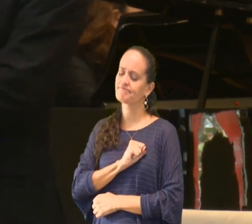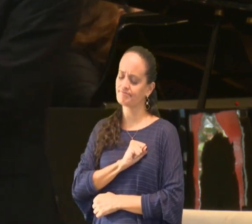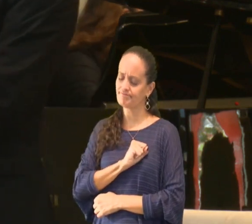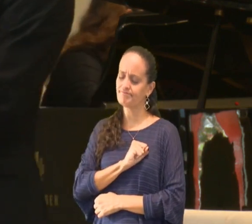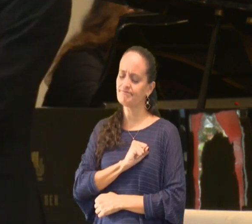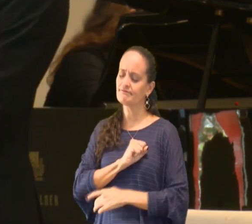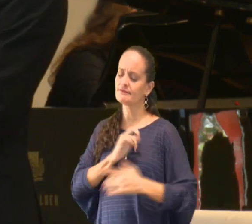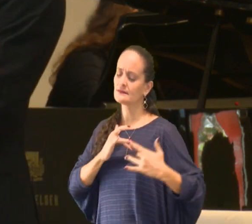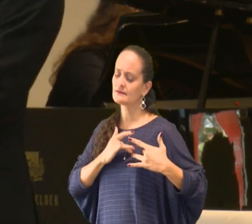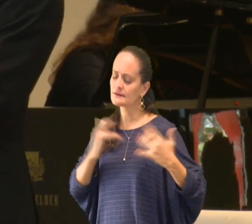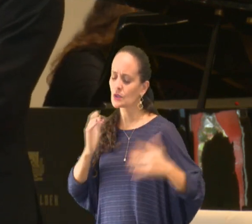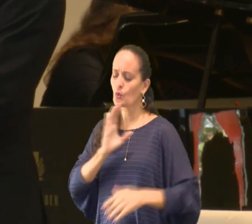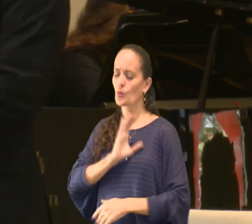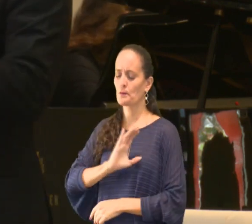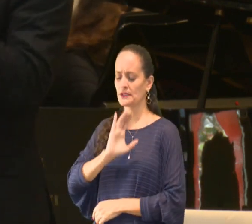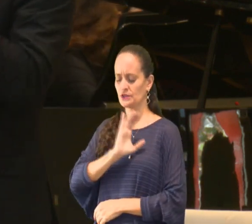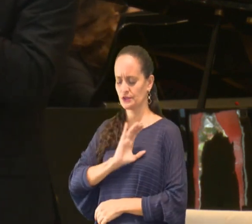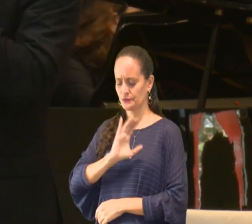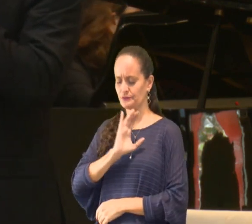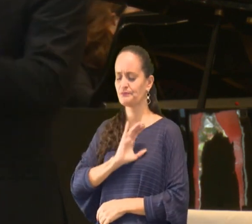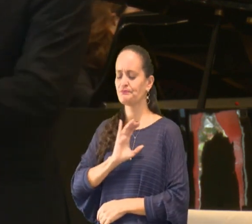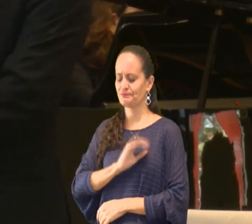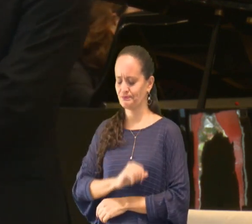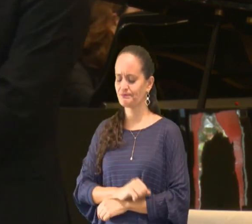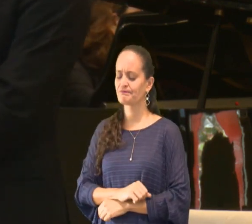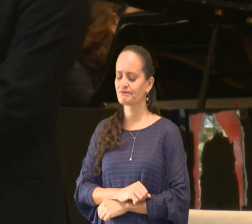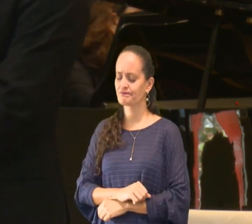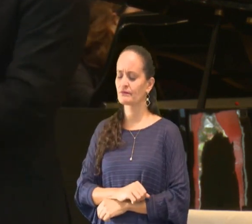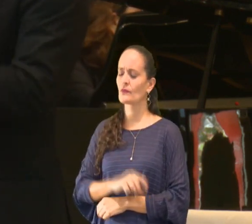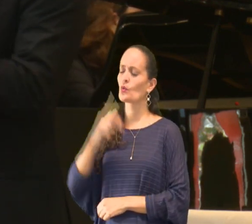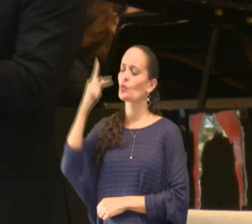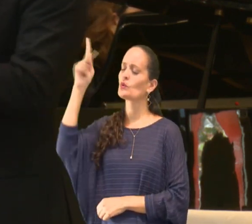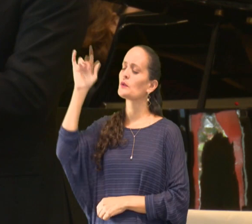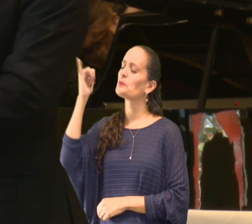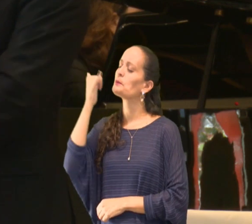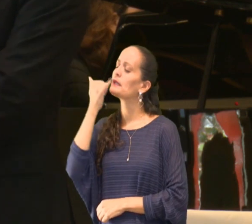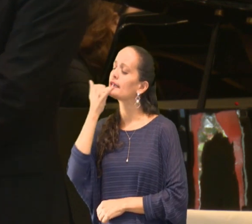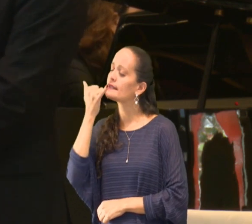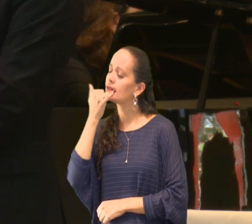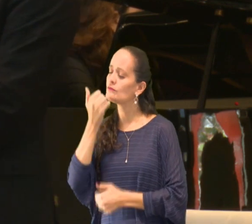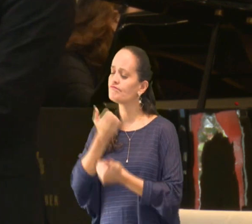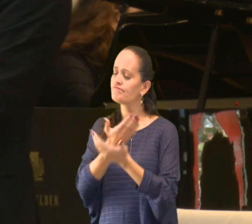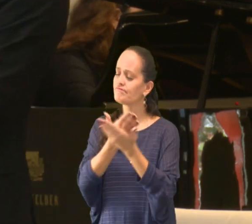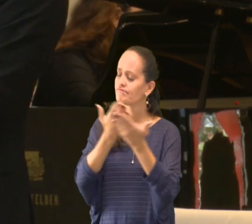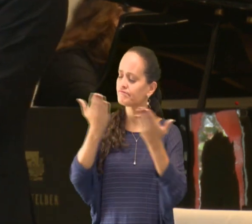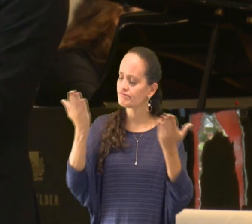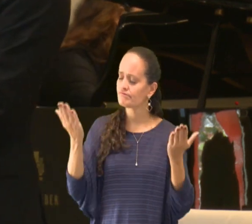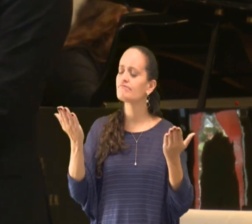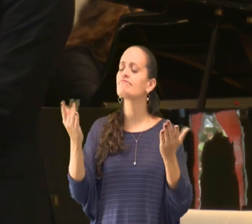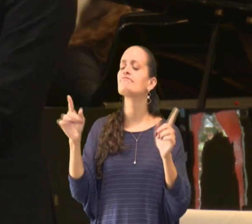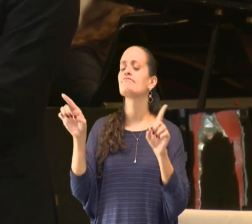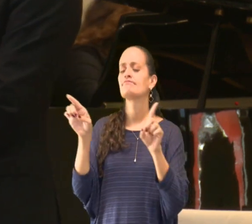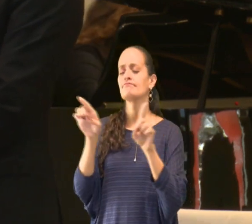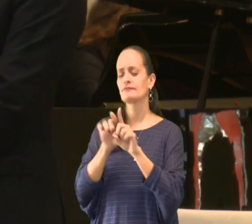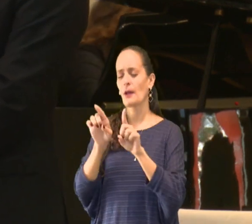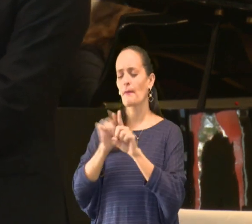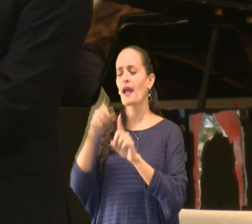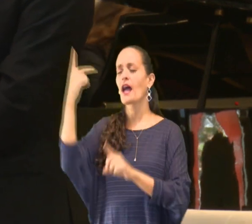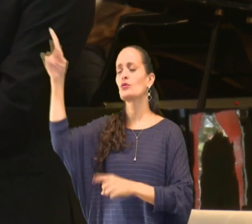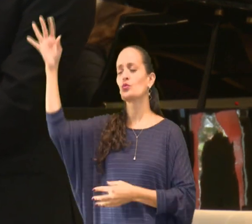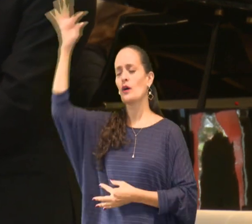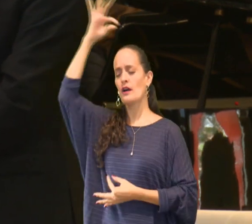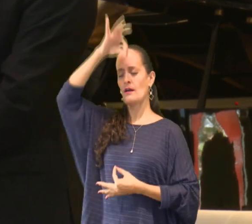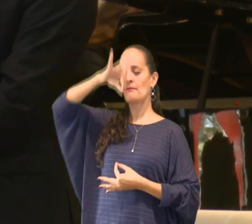tuas compaixões, Senhor. Seja sobre nós o teu perdão. Seja sobre nós, ó Pai, a tua